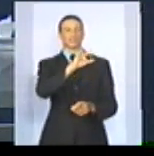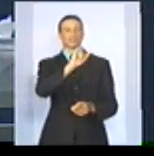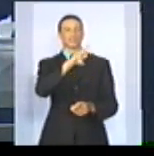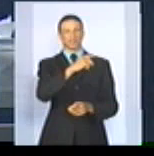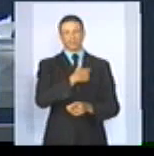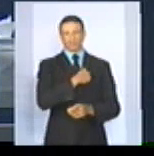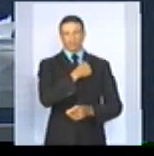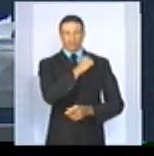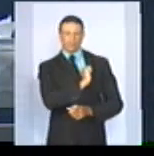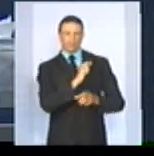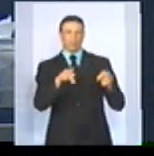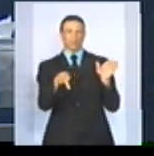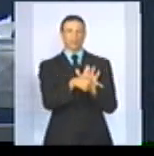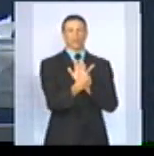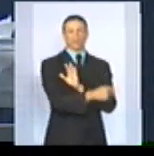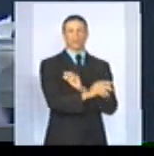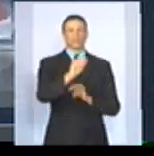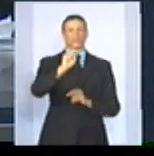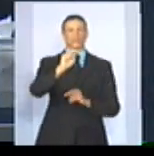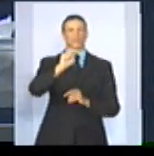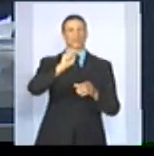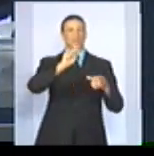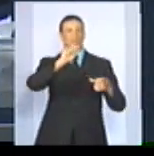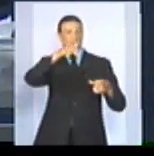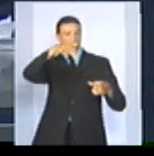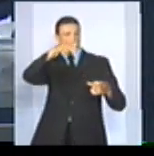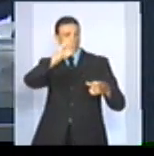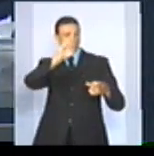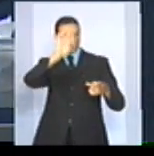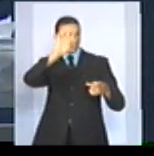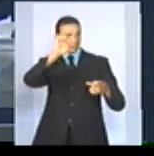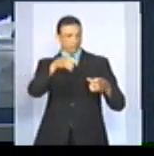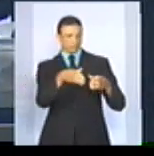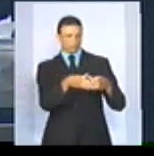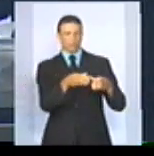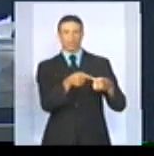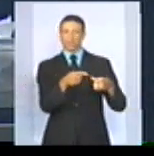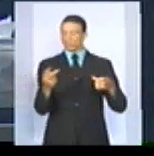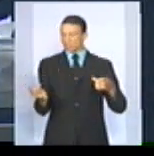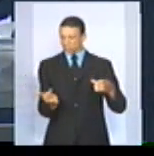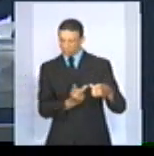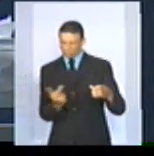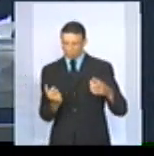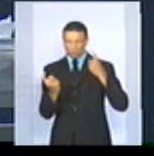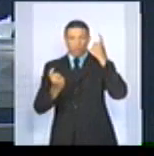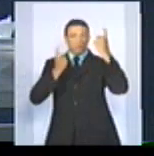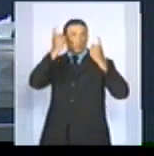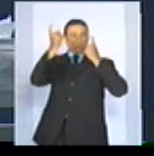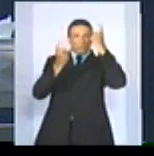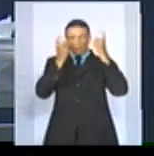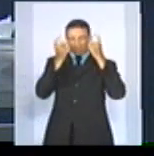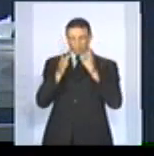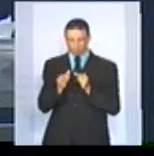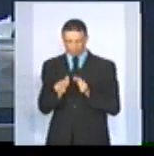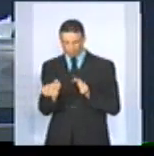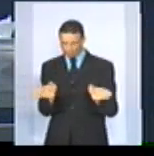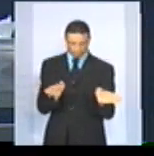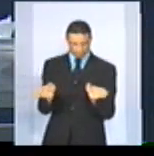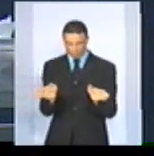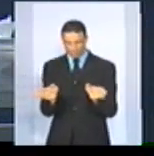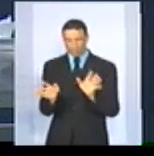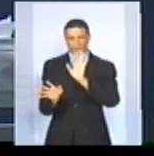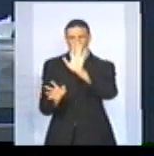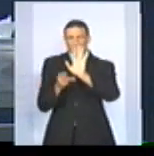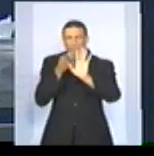Anatel as duas últimas falam me deixaram muito preocupados eu vou tentar não desviar porque eu já viria